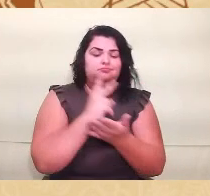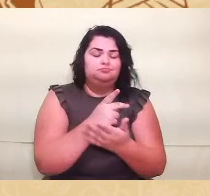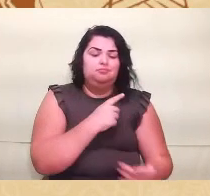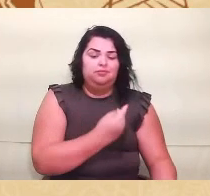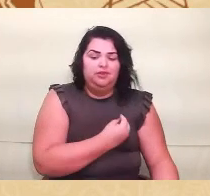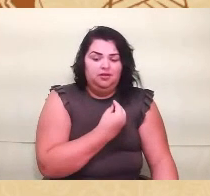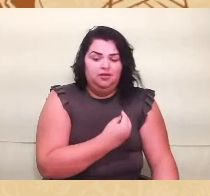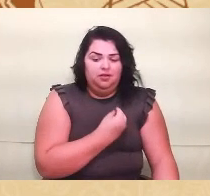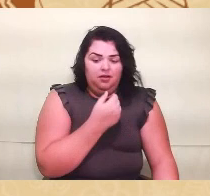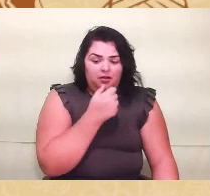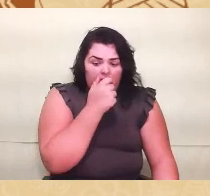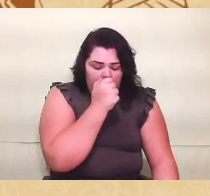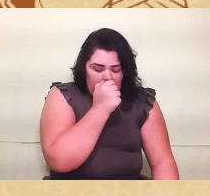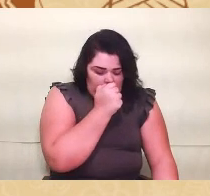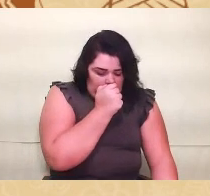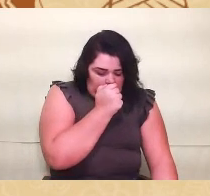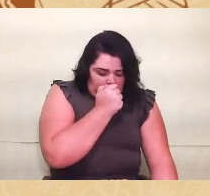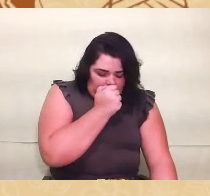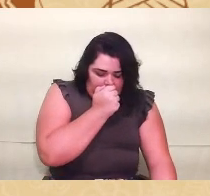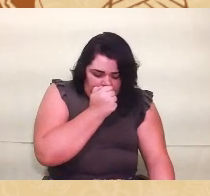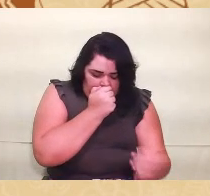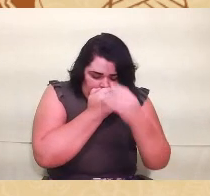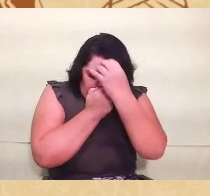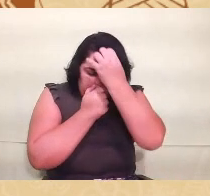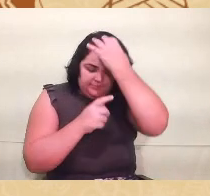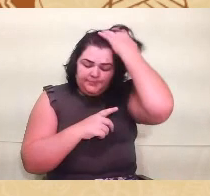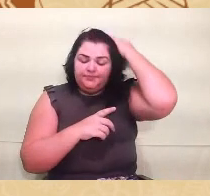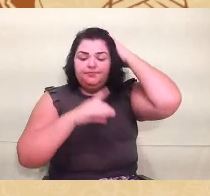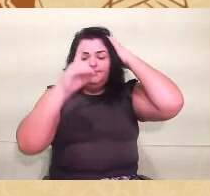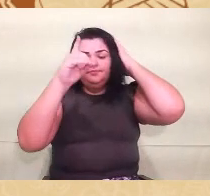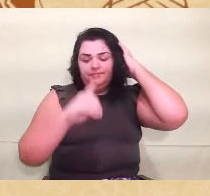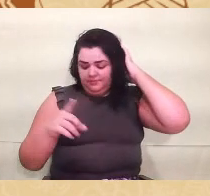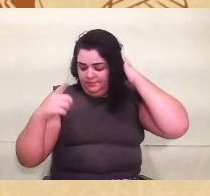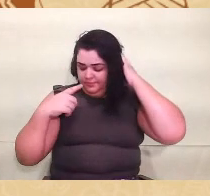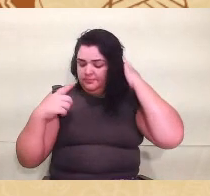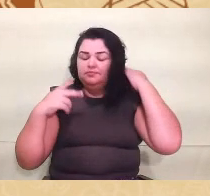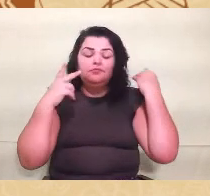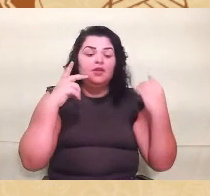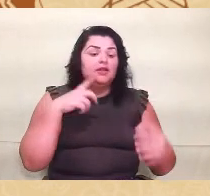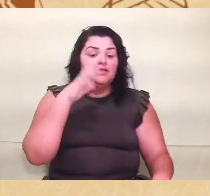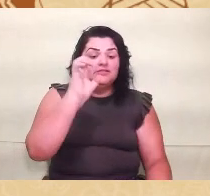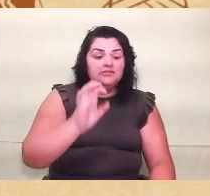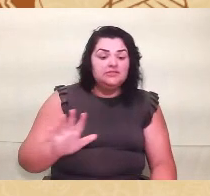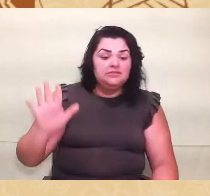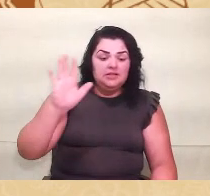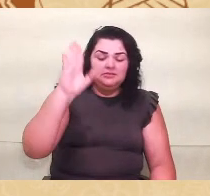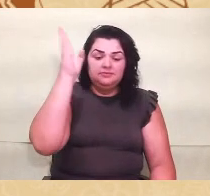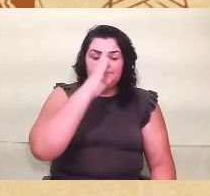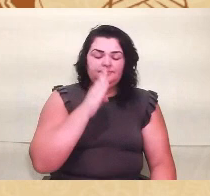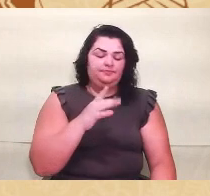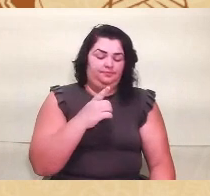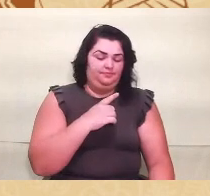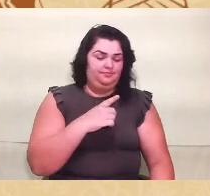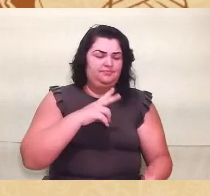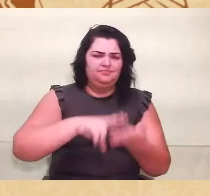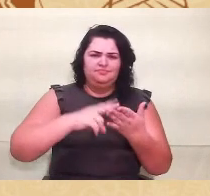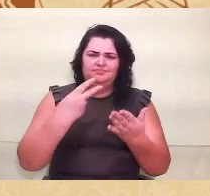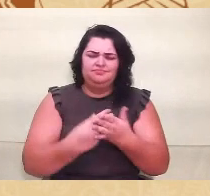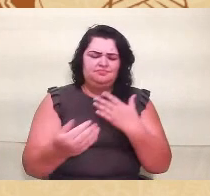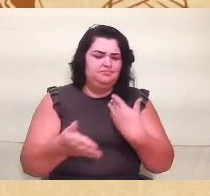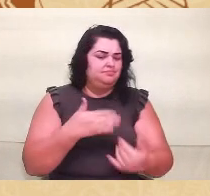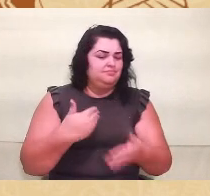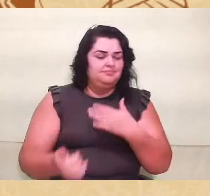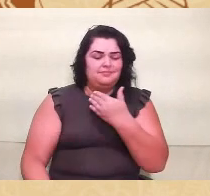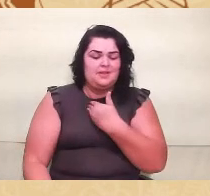Terra. Nosso direito é anterior ao do Estado brasileiro. É anterior a de qualquer propriedade